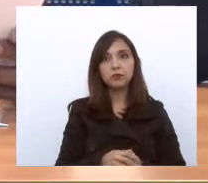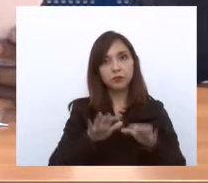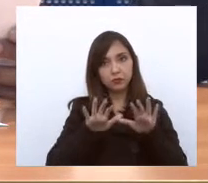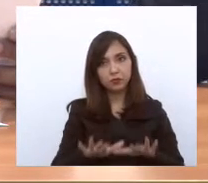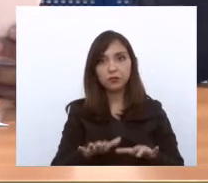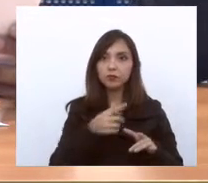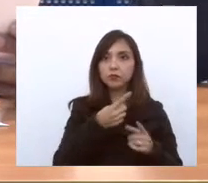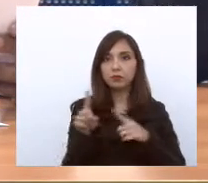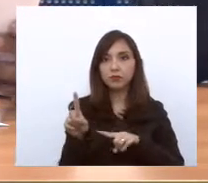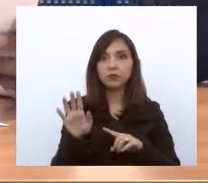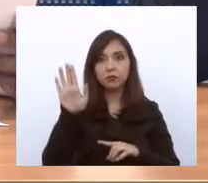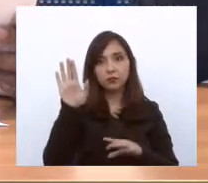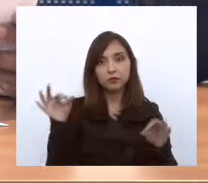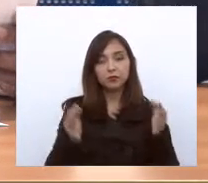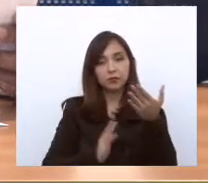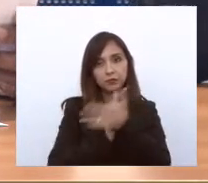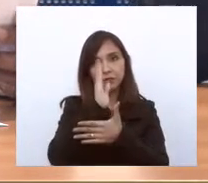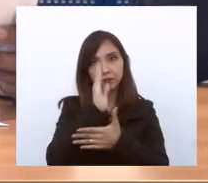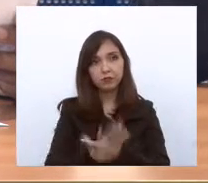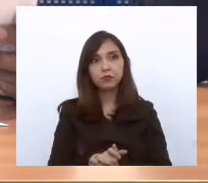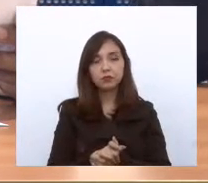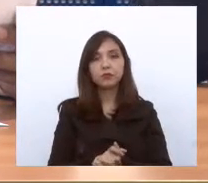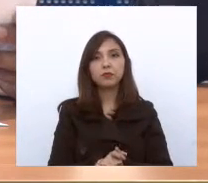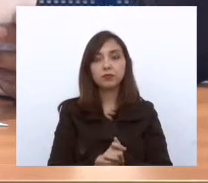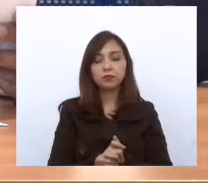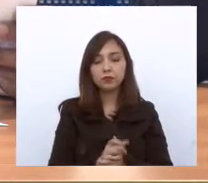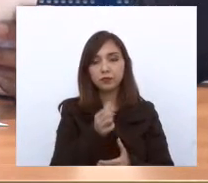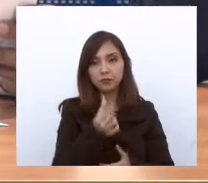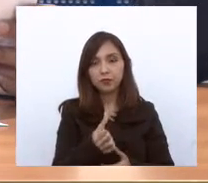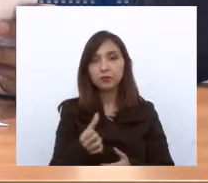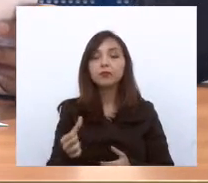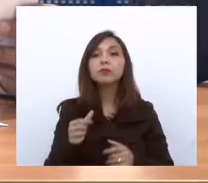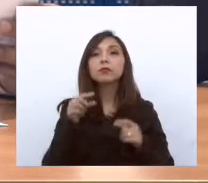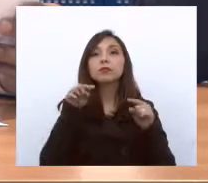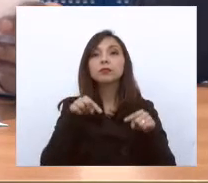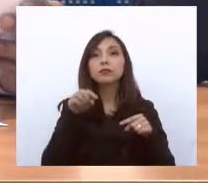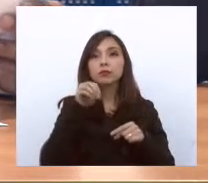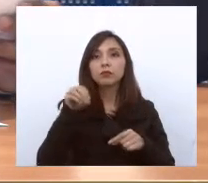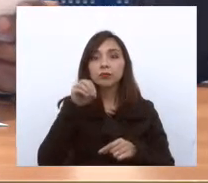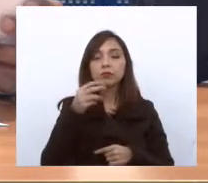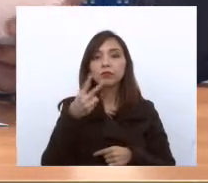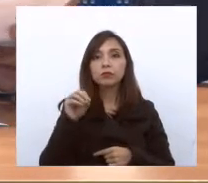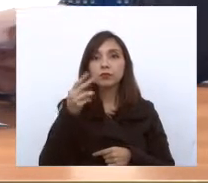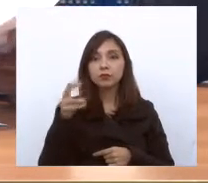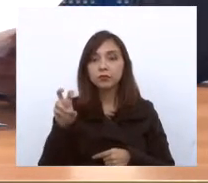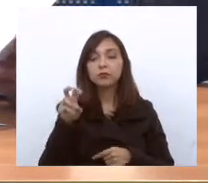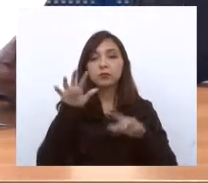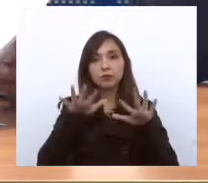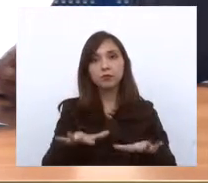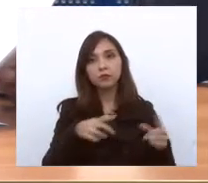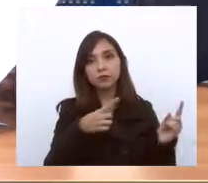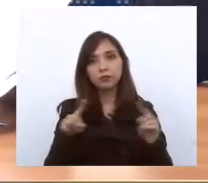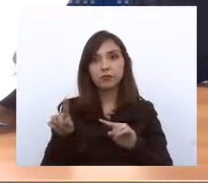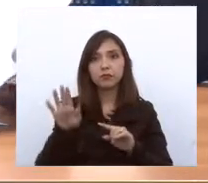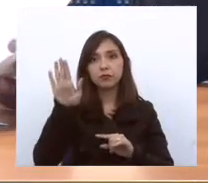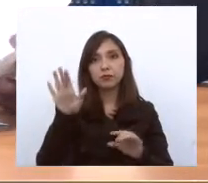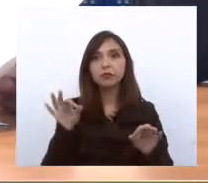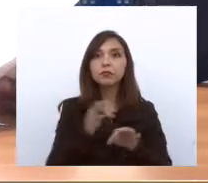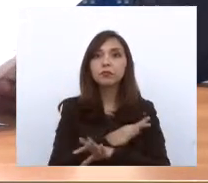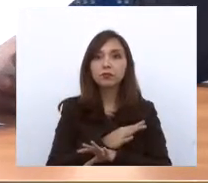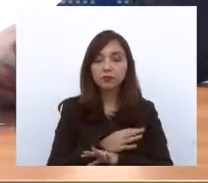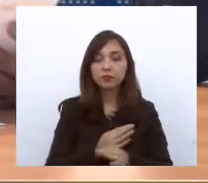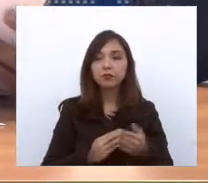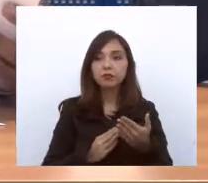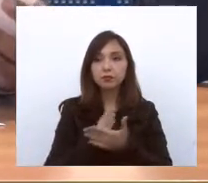em comissão, os contrários manifestem. Aprovado. 60ª sessão ordinária de 15 de outubro de 2015. Está aberta a palavra. Os vereadores favoráveis permaneçam em comissão, os contrários